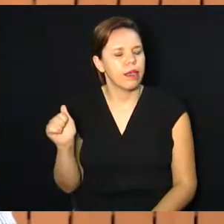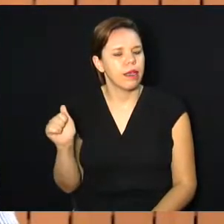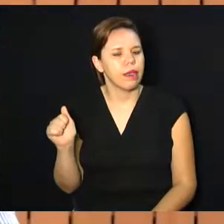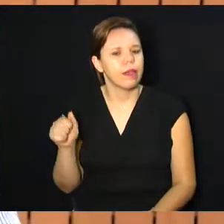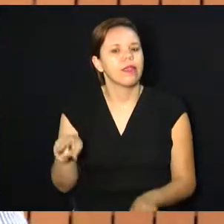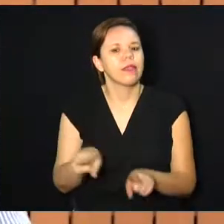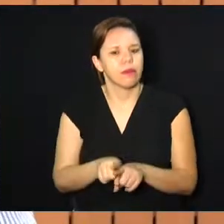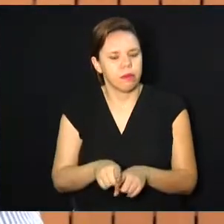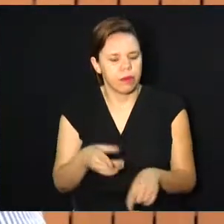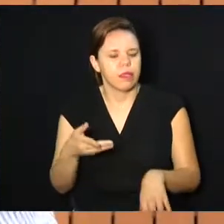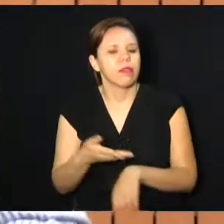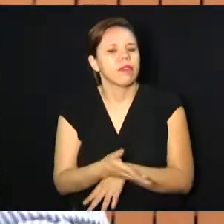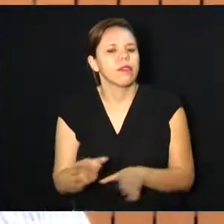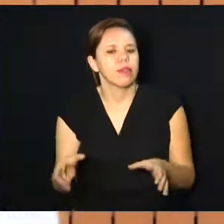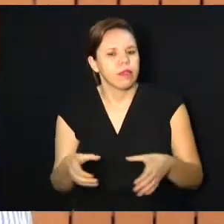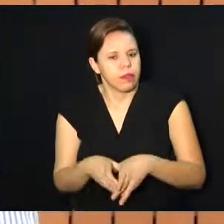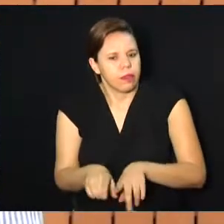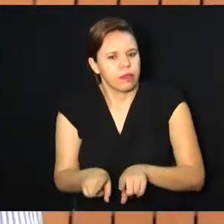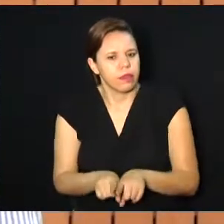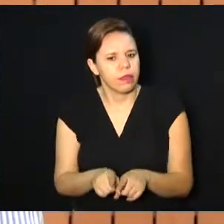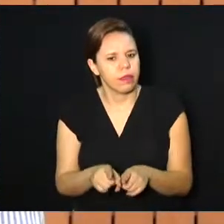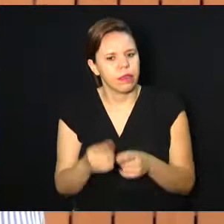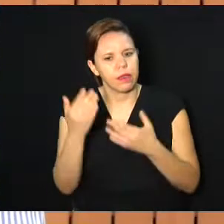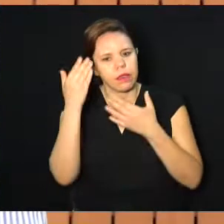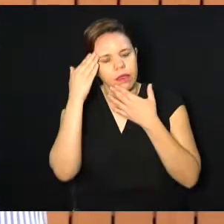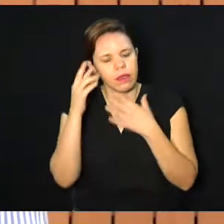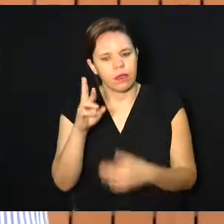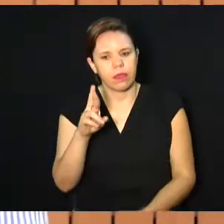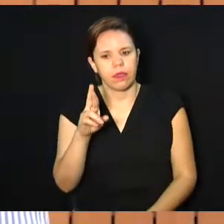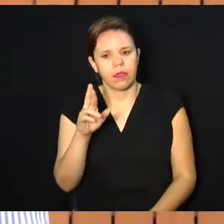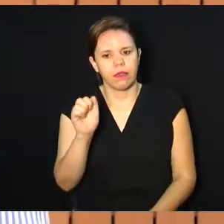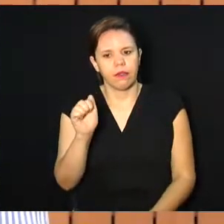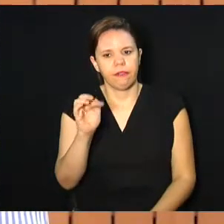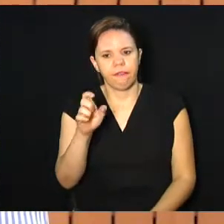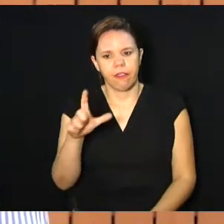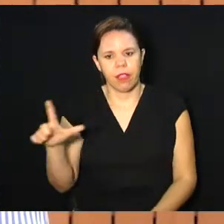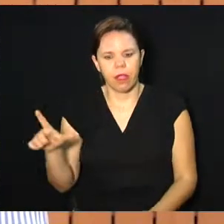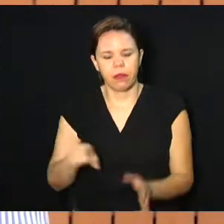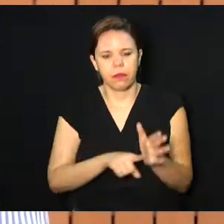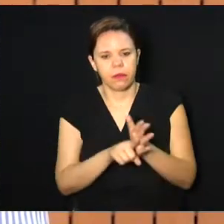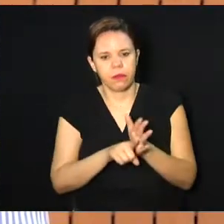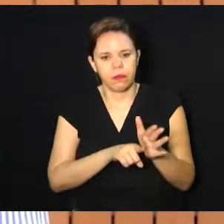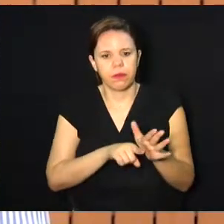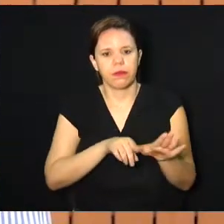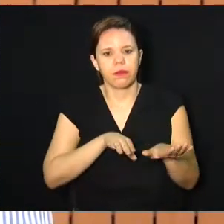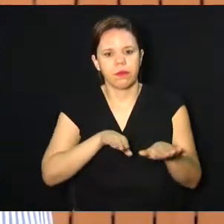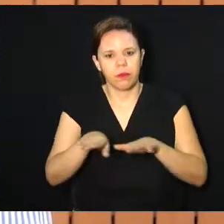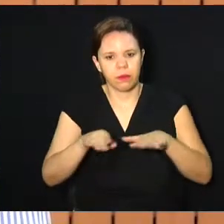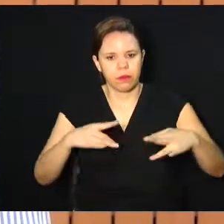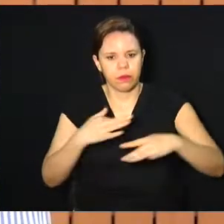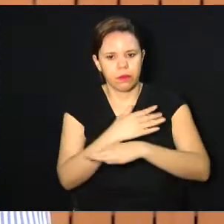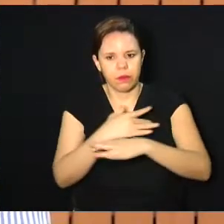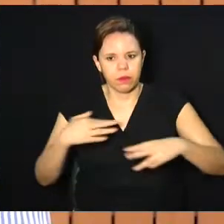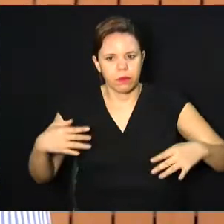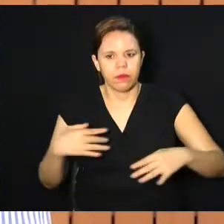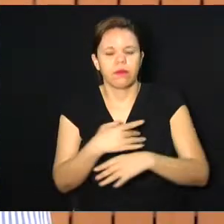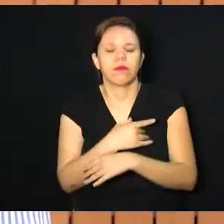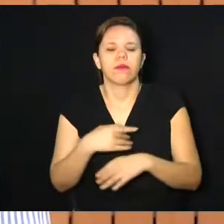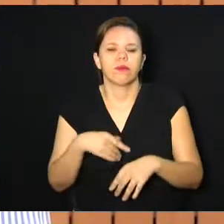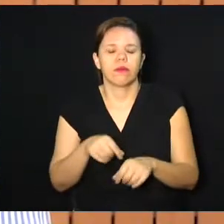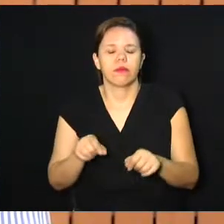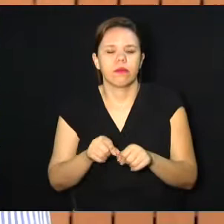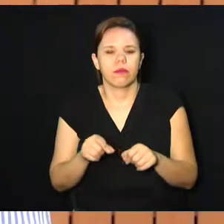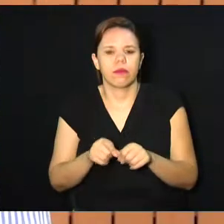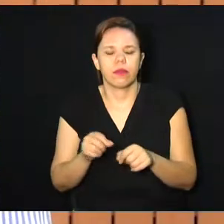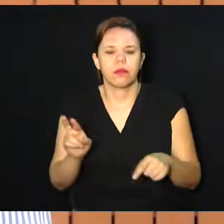mesmo sentido, agradecer Rafael Calabria, que é pesquisador em mobilidade urbana, representando aqui